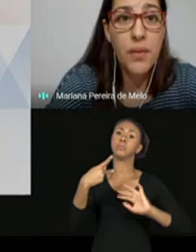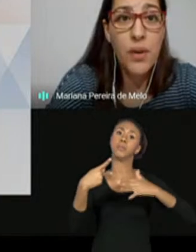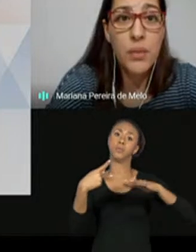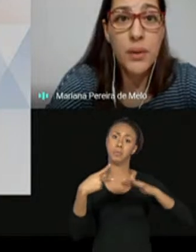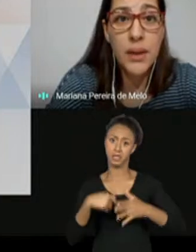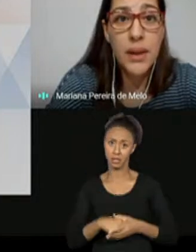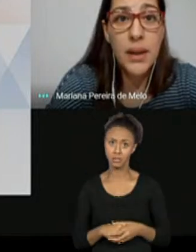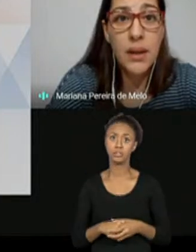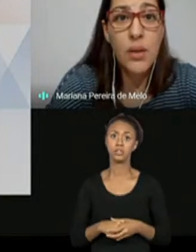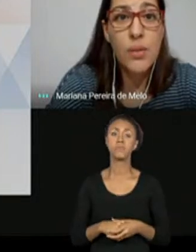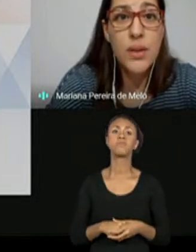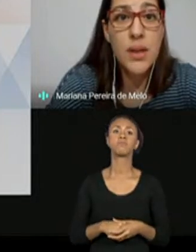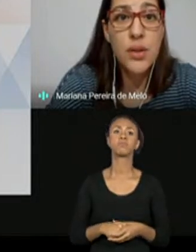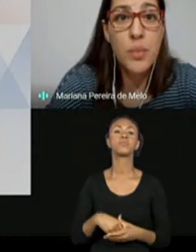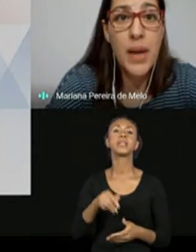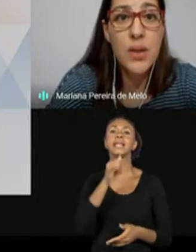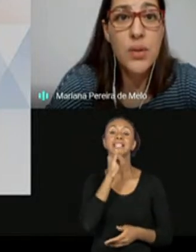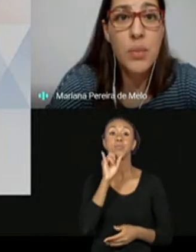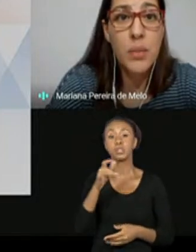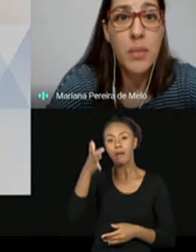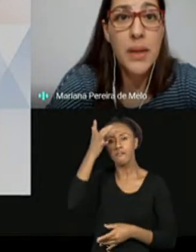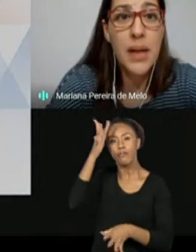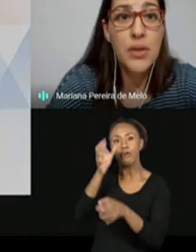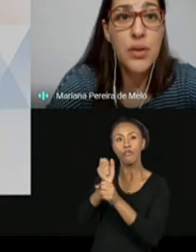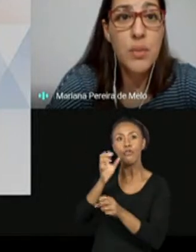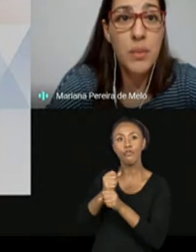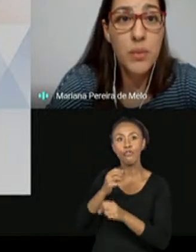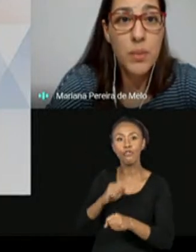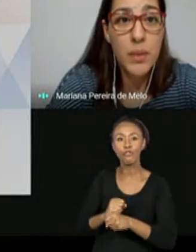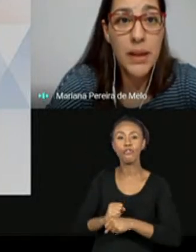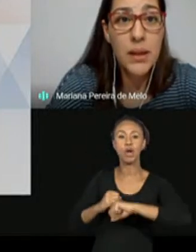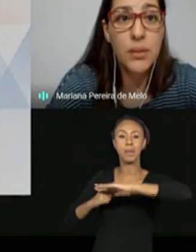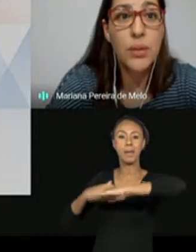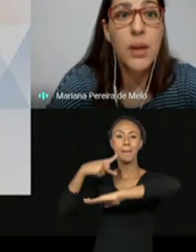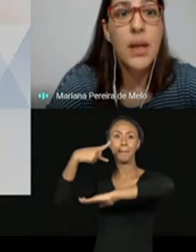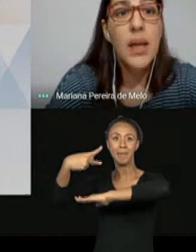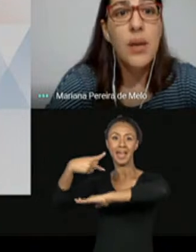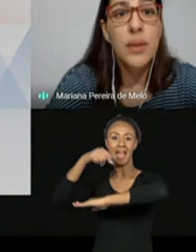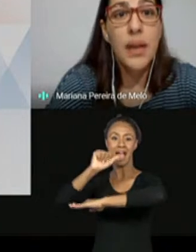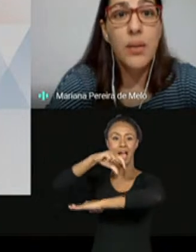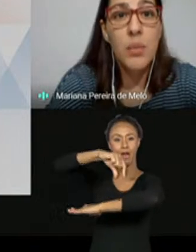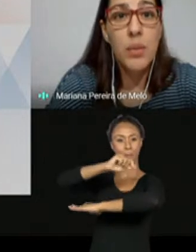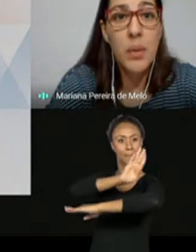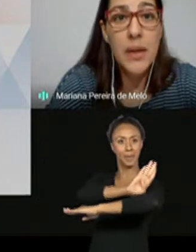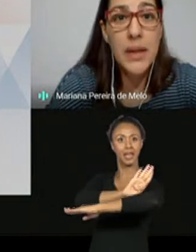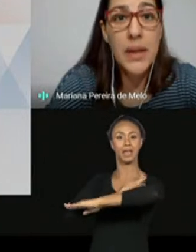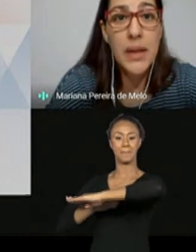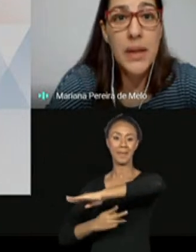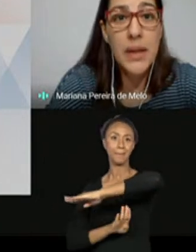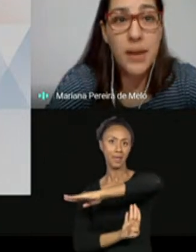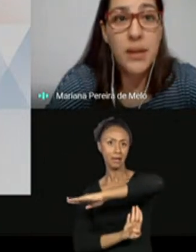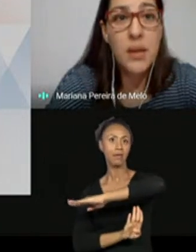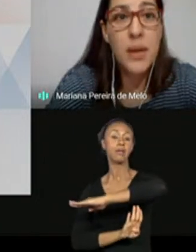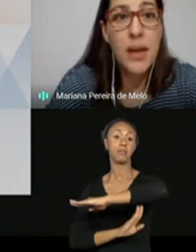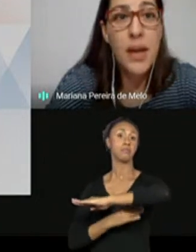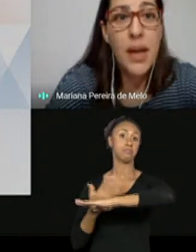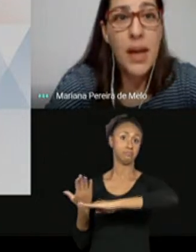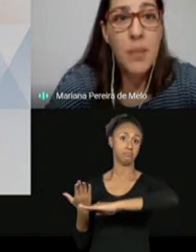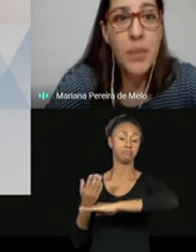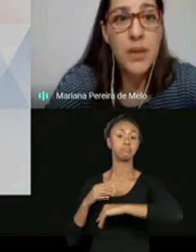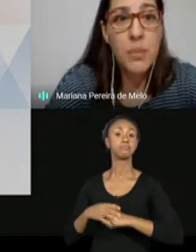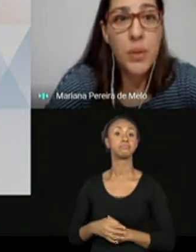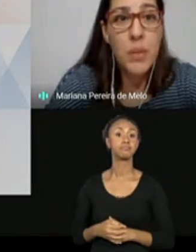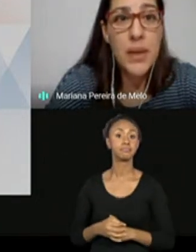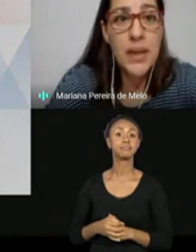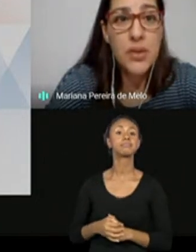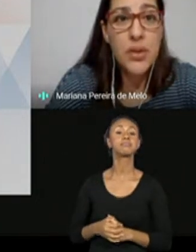primeira fórmula aqui, ou seja, eu passo a probabilidade de B multiplicando, eu tenho que a probabilidade de A inter B é